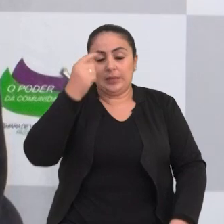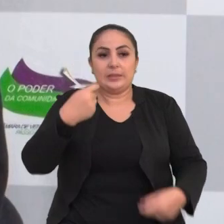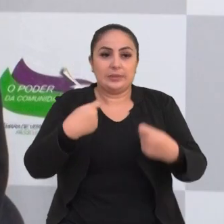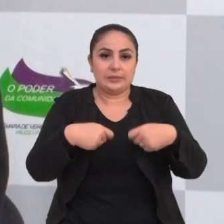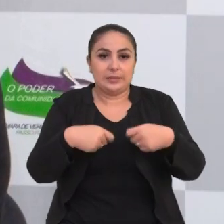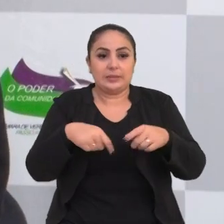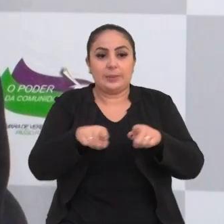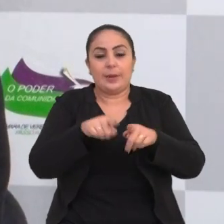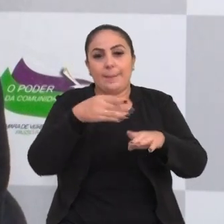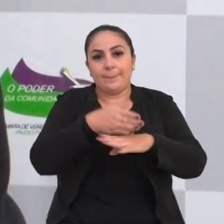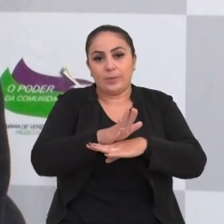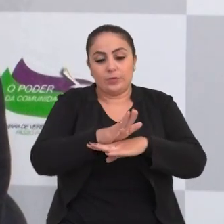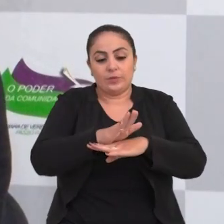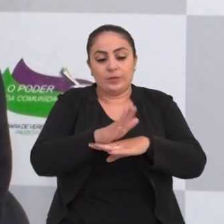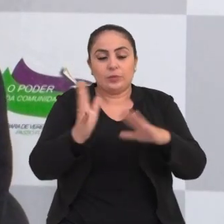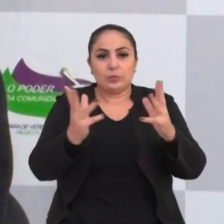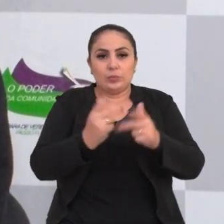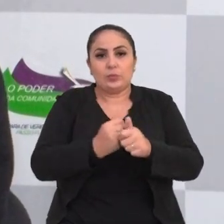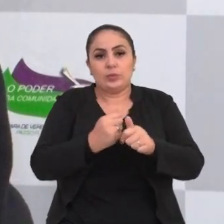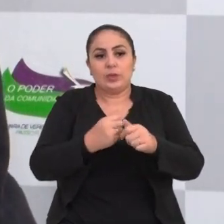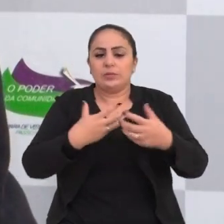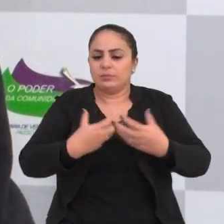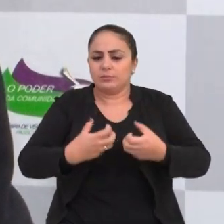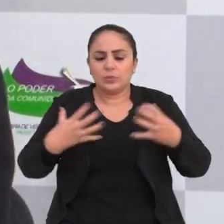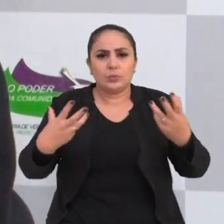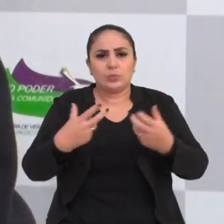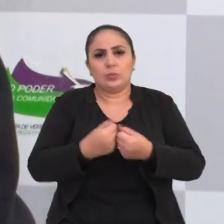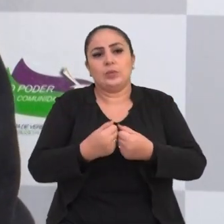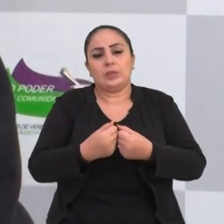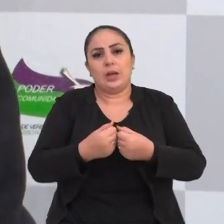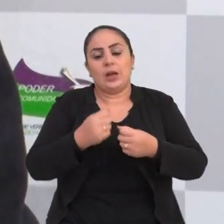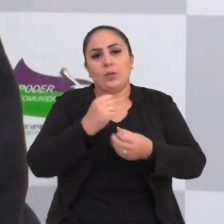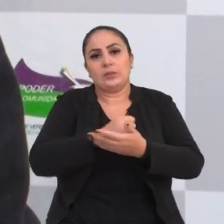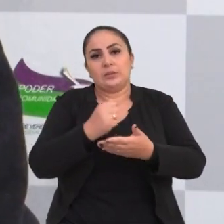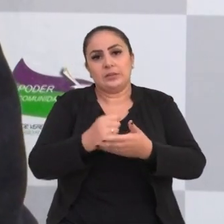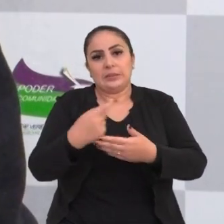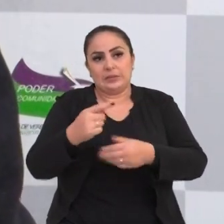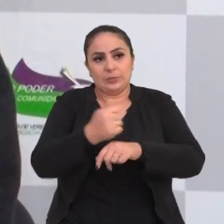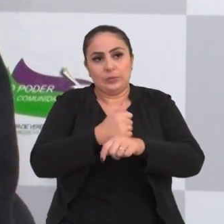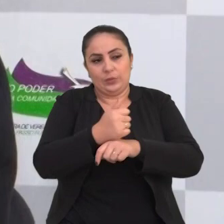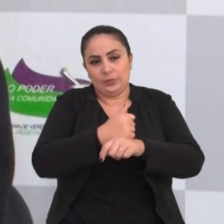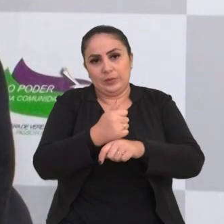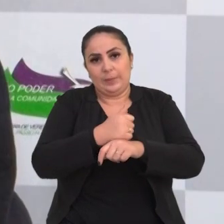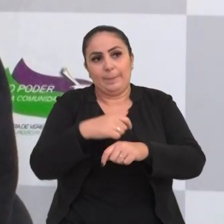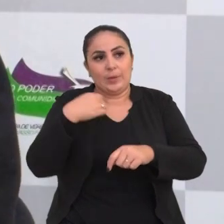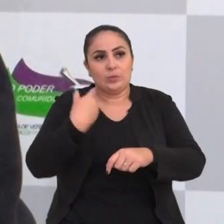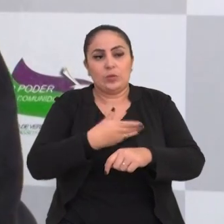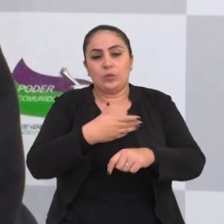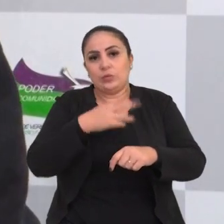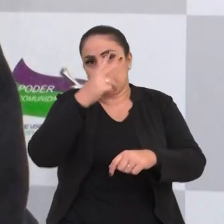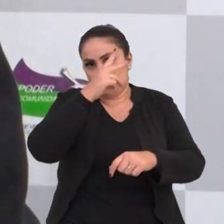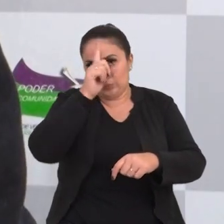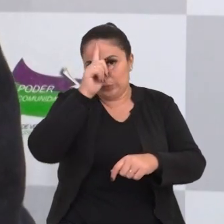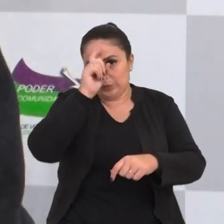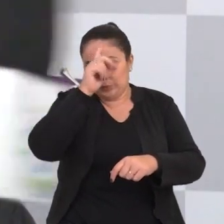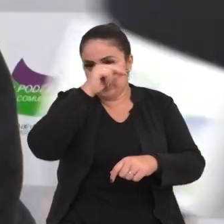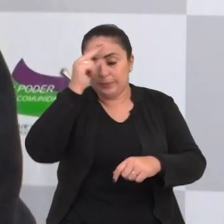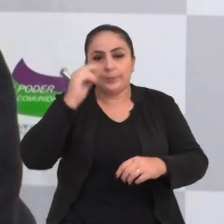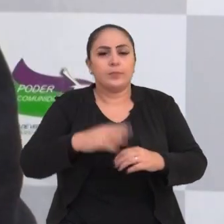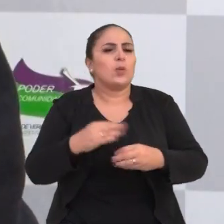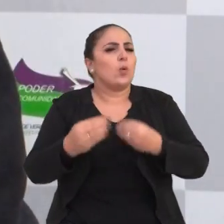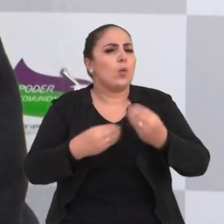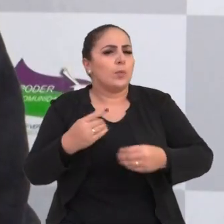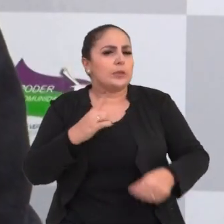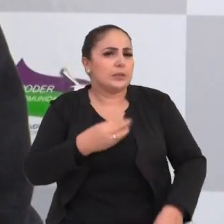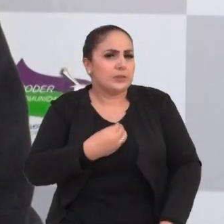a necessidade e aprovaram por unanimidade a contratação desses profissionais para o nosso Hospital Municipal. Como